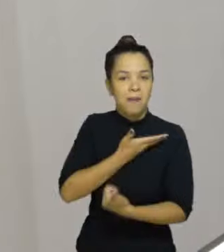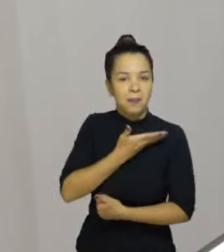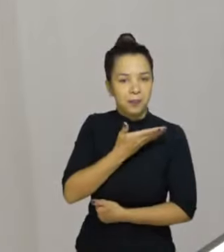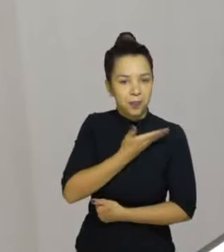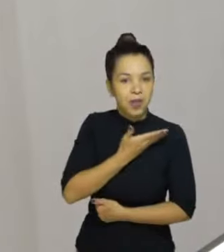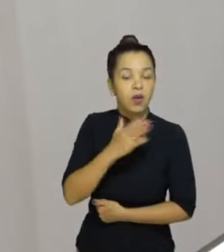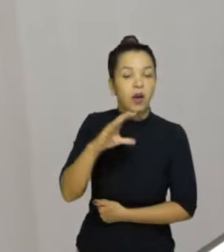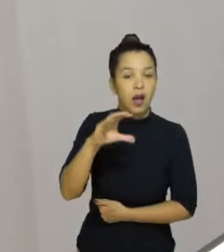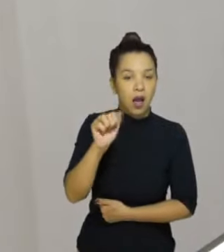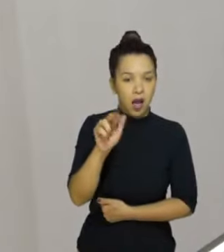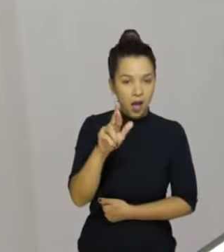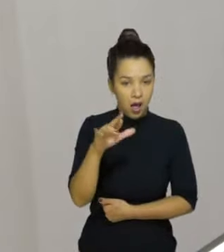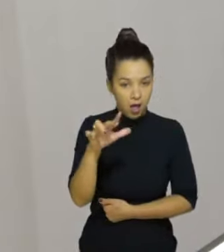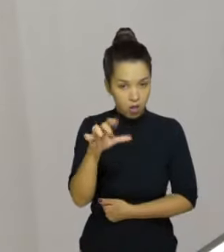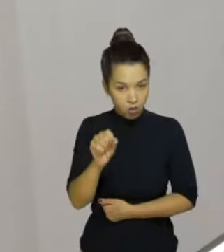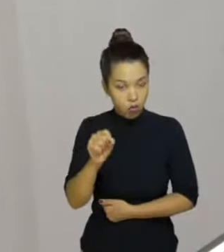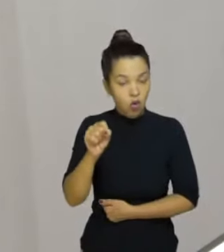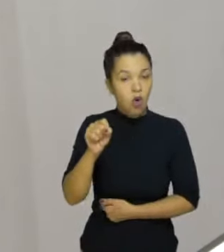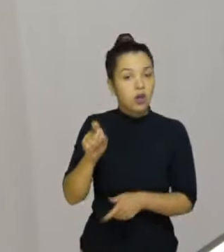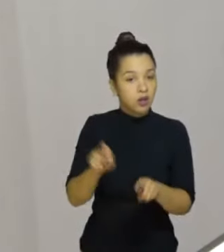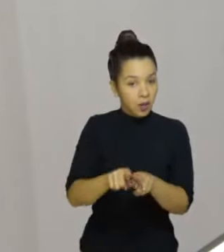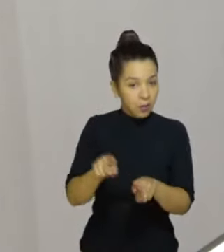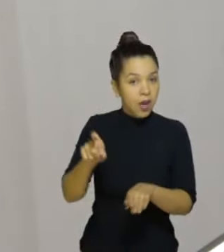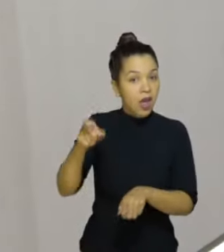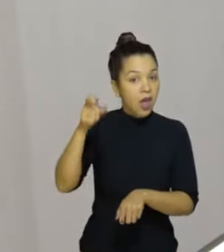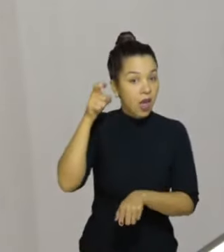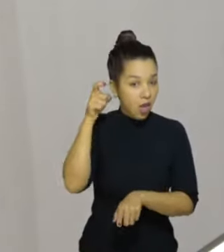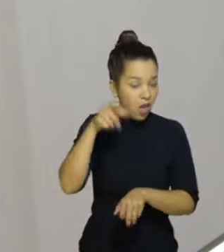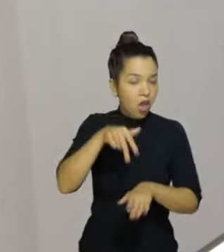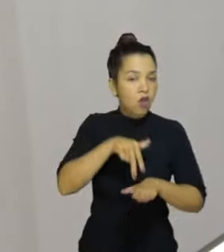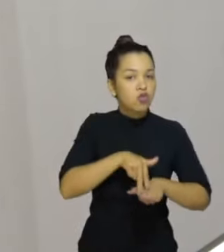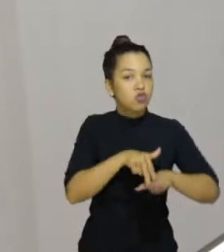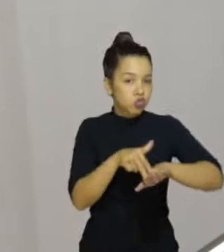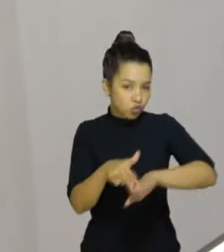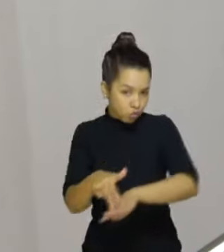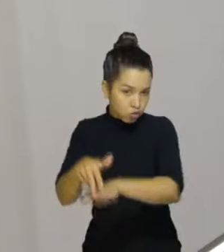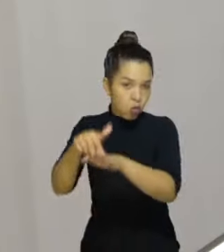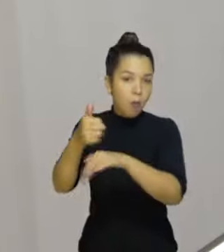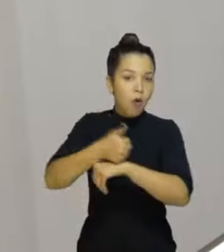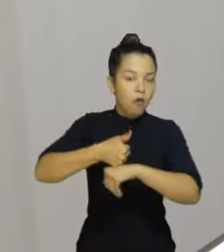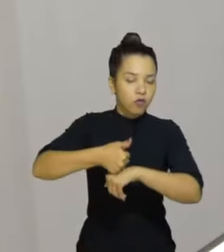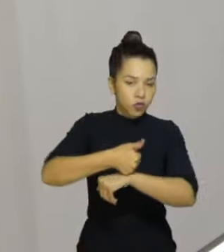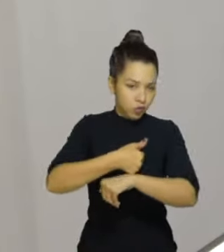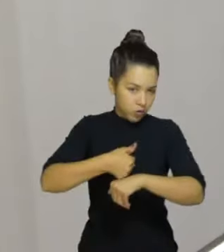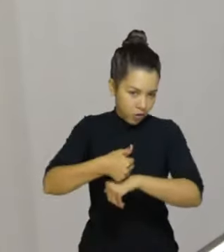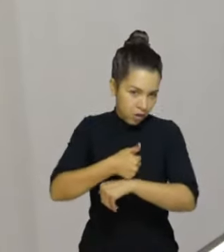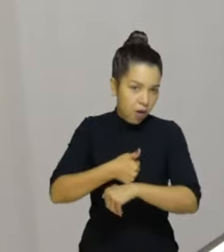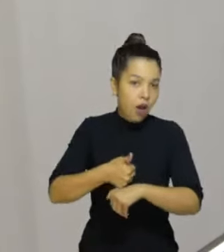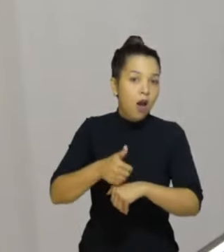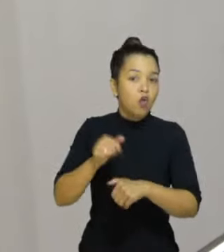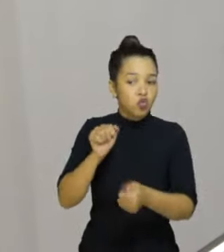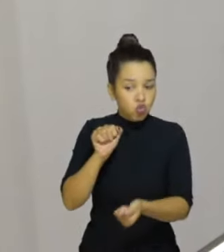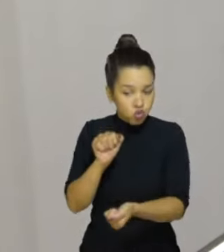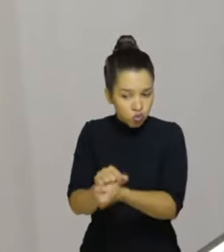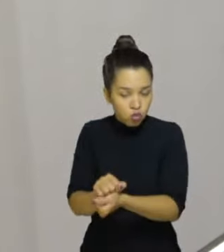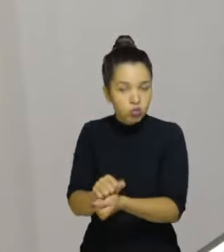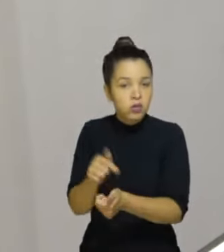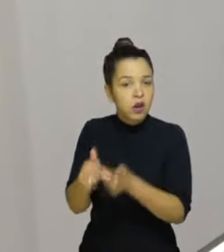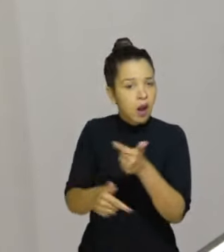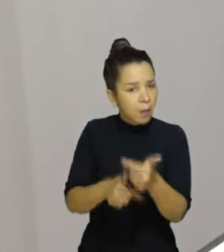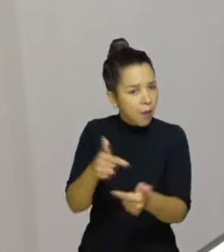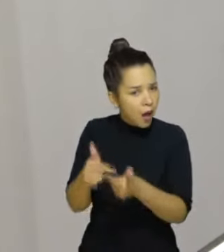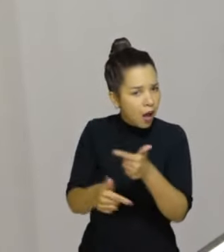Caixote, ex-surfista profissional. Trabalharam muito, ela desde jovem, nessa missão, nessa